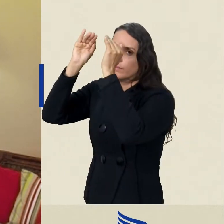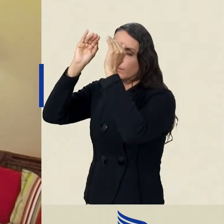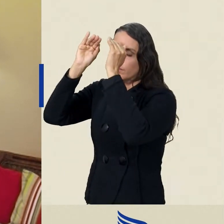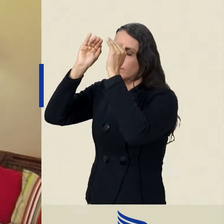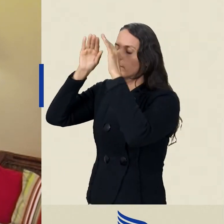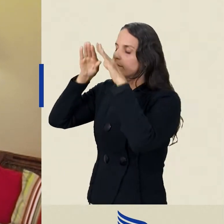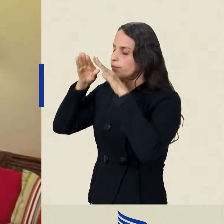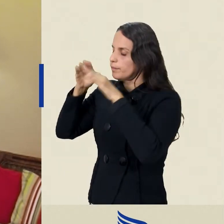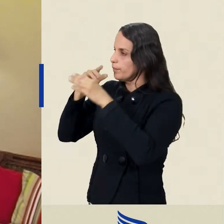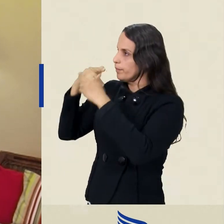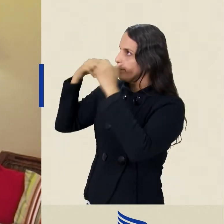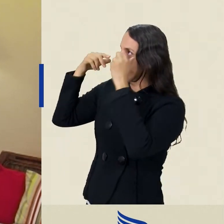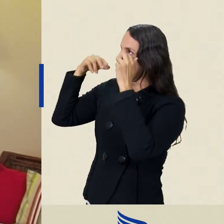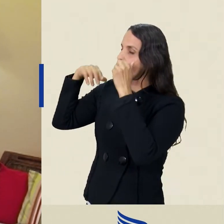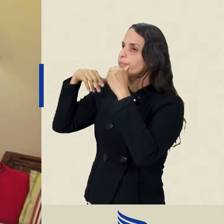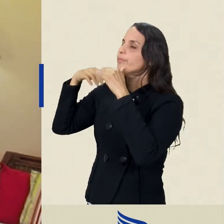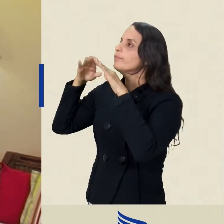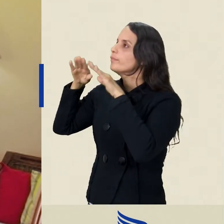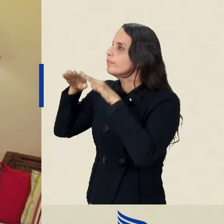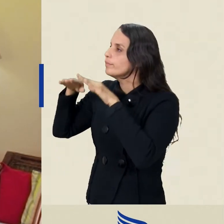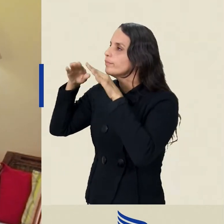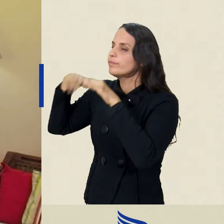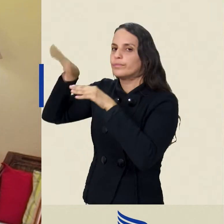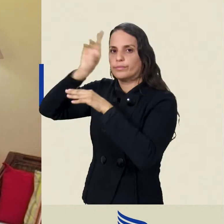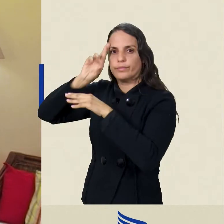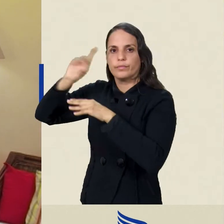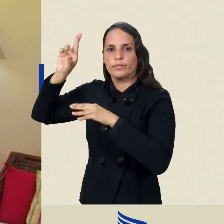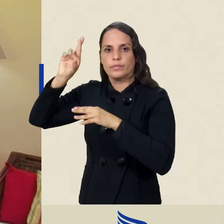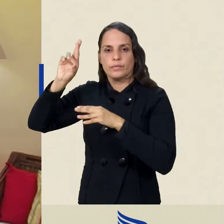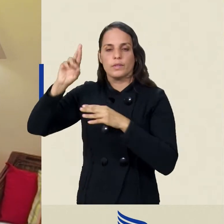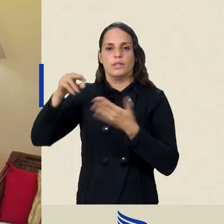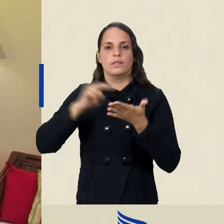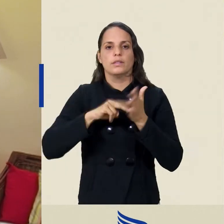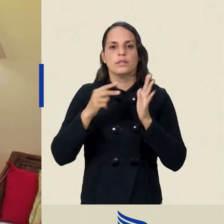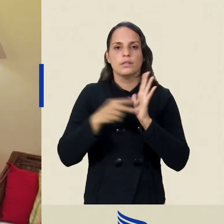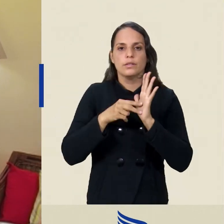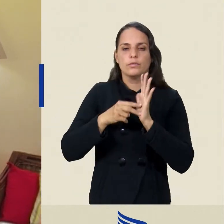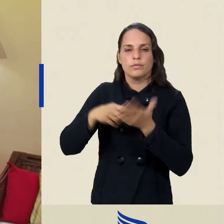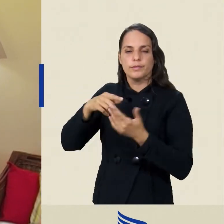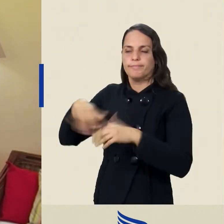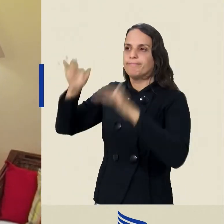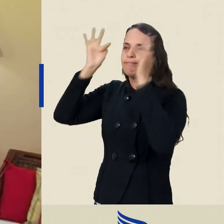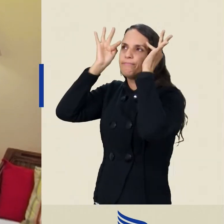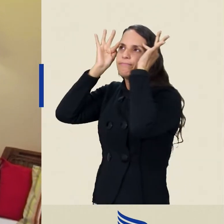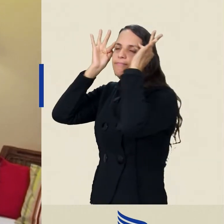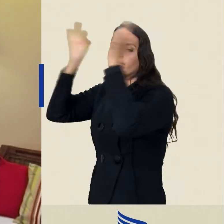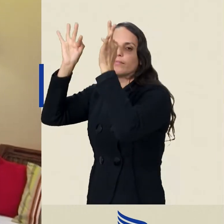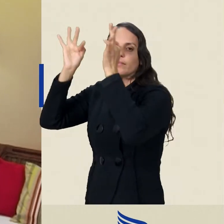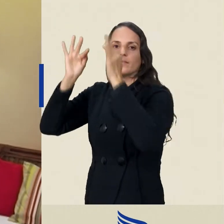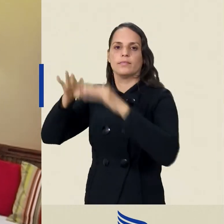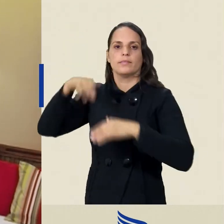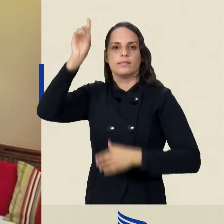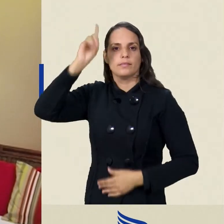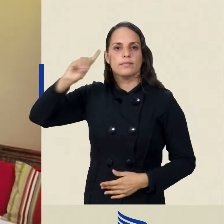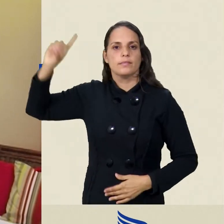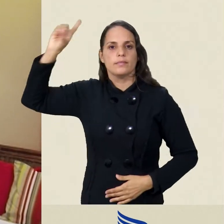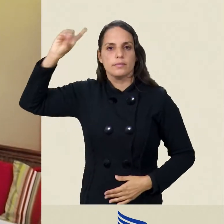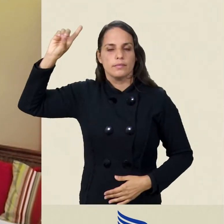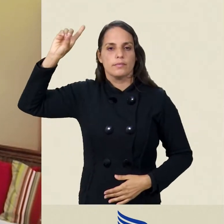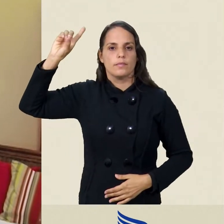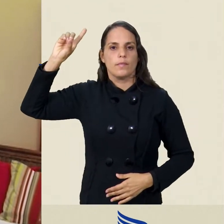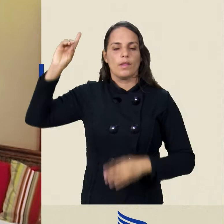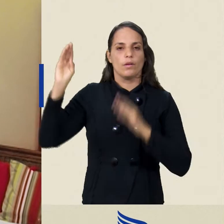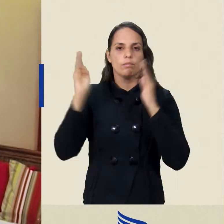reverência e respeito ao seu nome. Inclui o pensamento de absoluta lealdade a Deus em um tempo